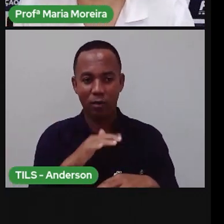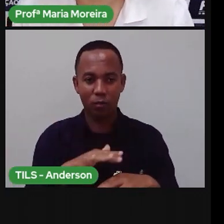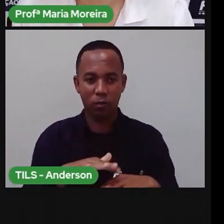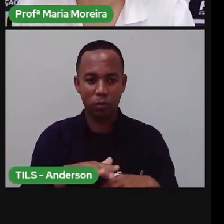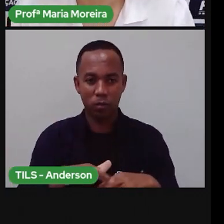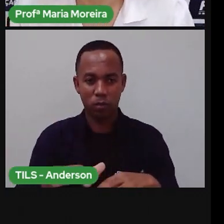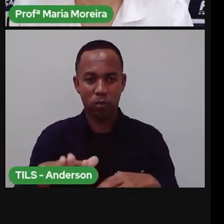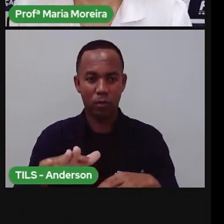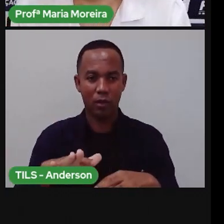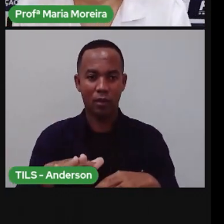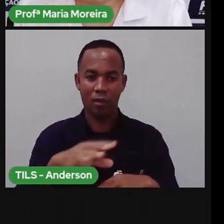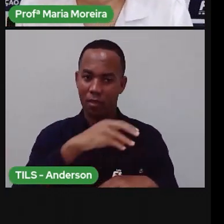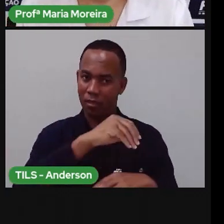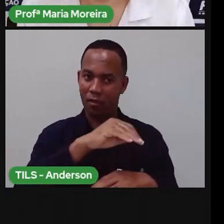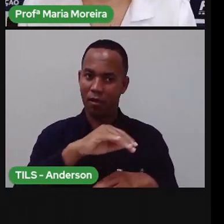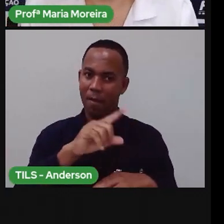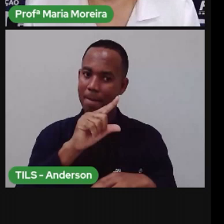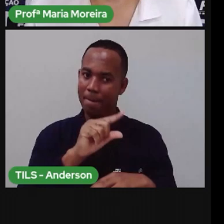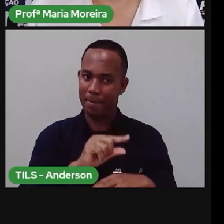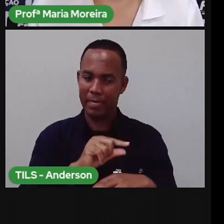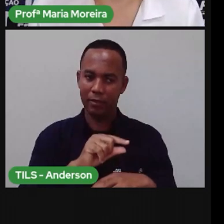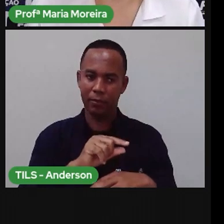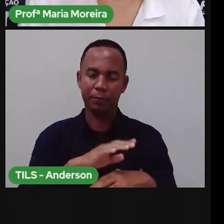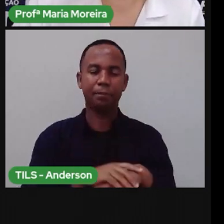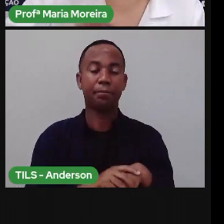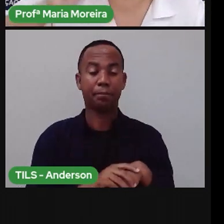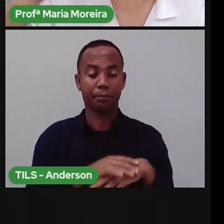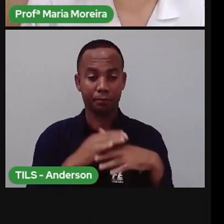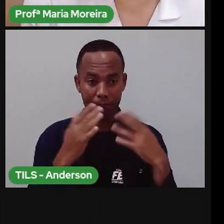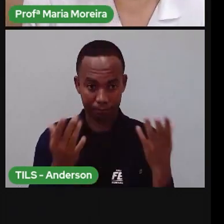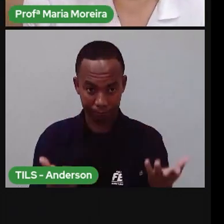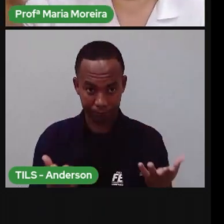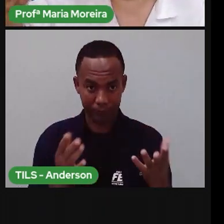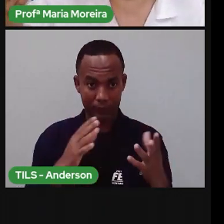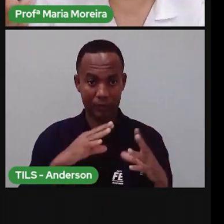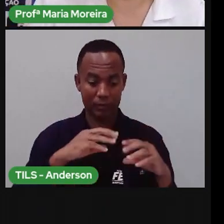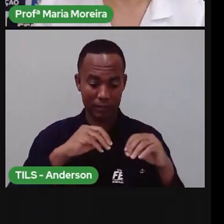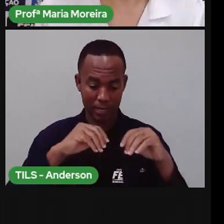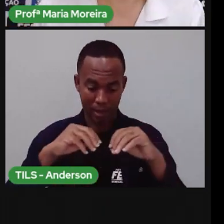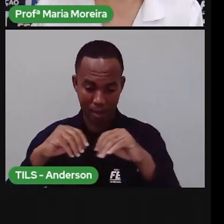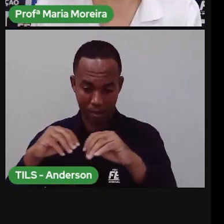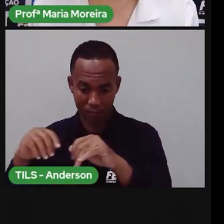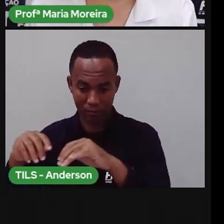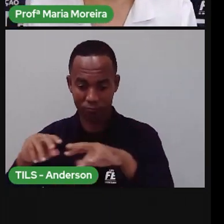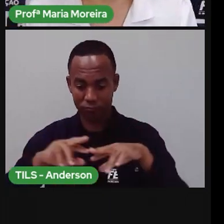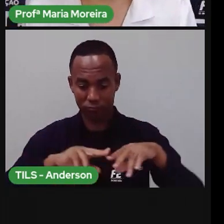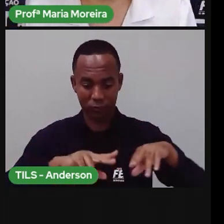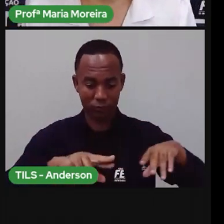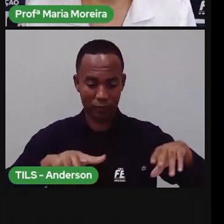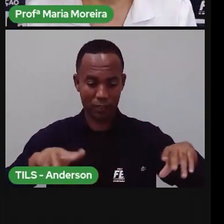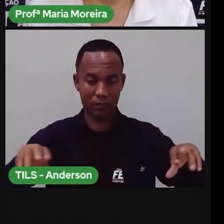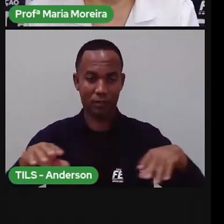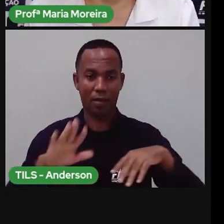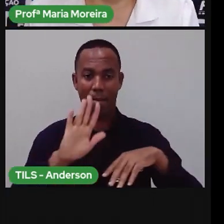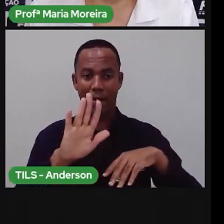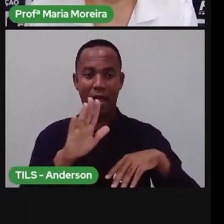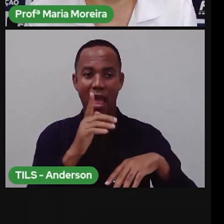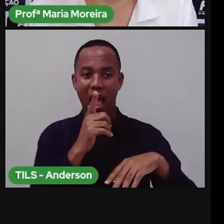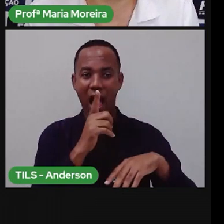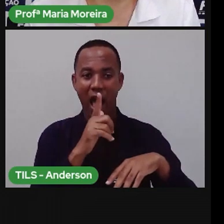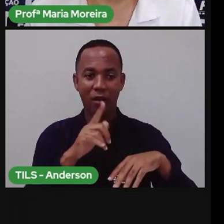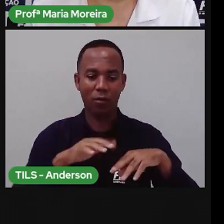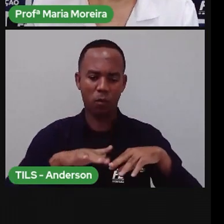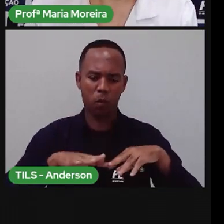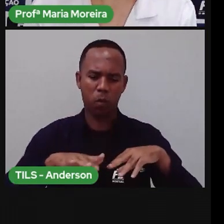de terra, não é isso? Bom, por isso terras imersas, e sim por água na forma líquida, né?